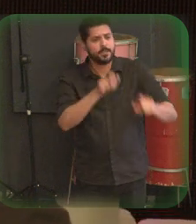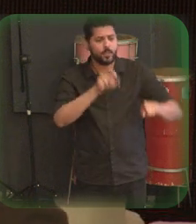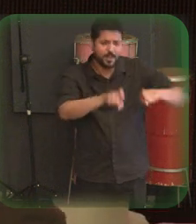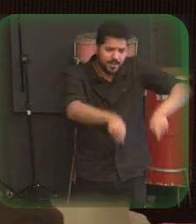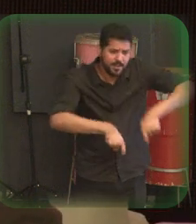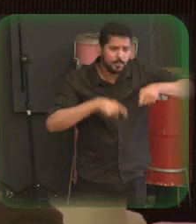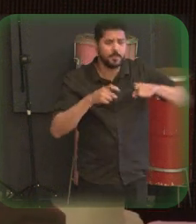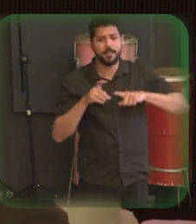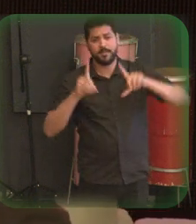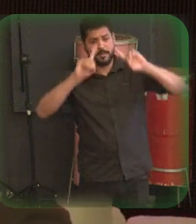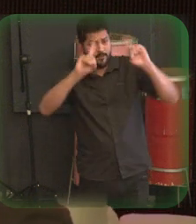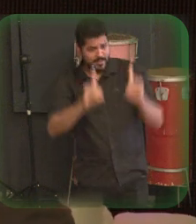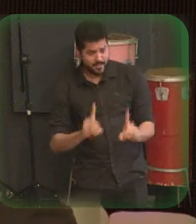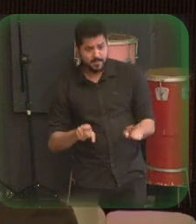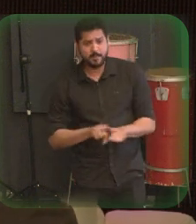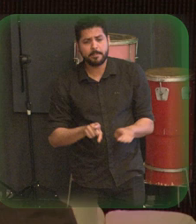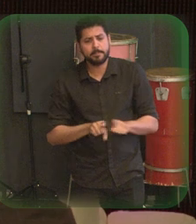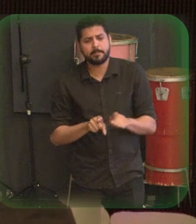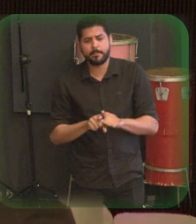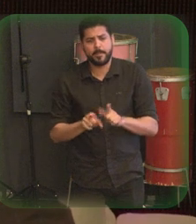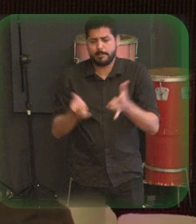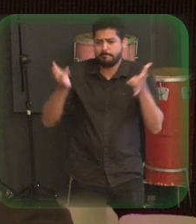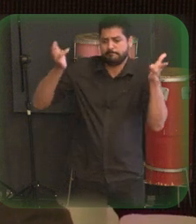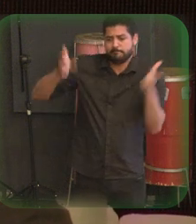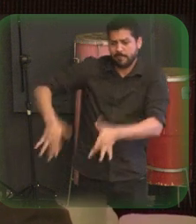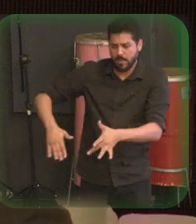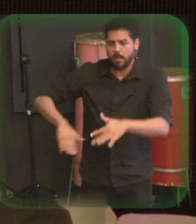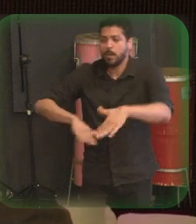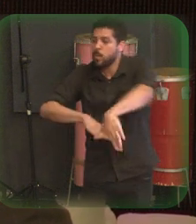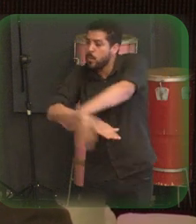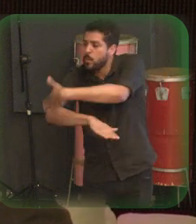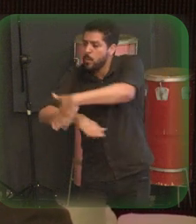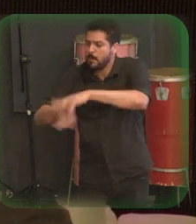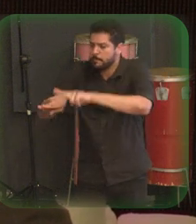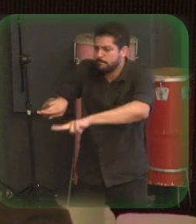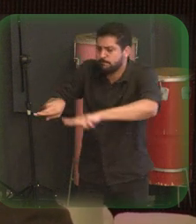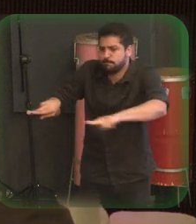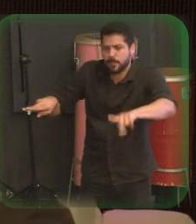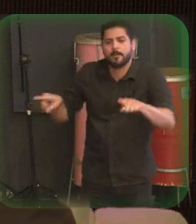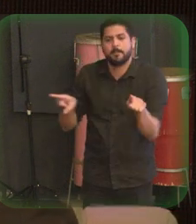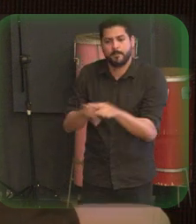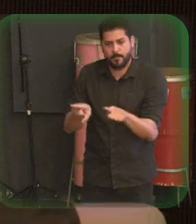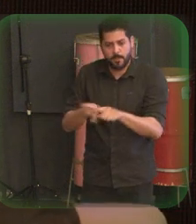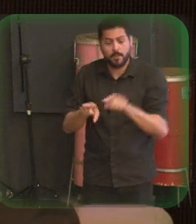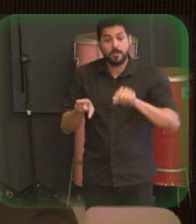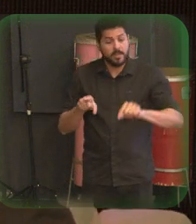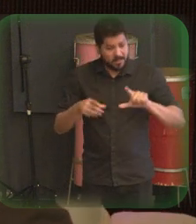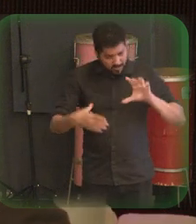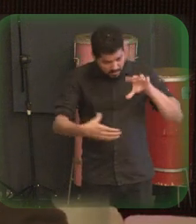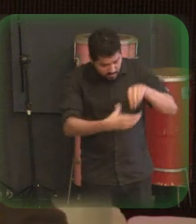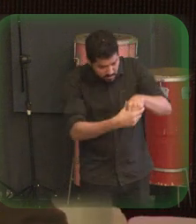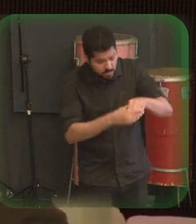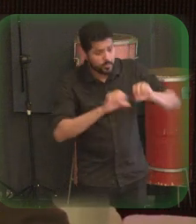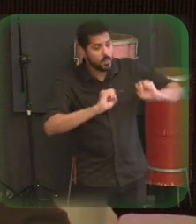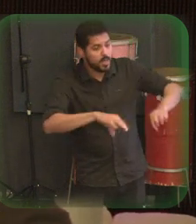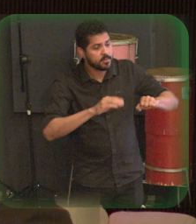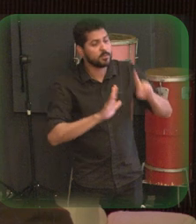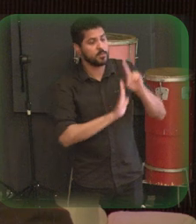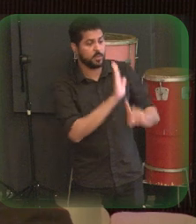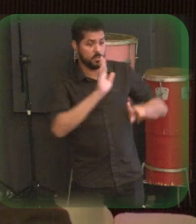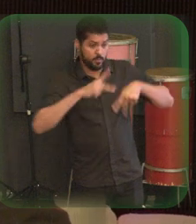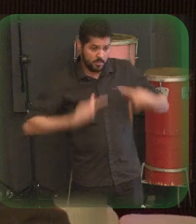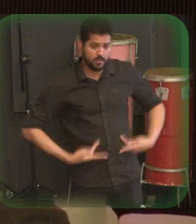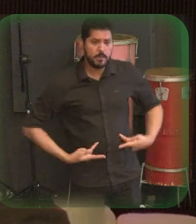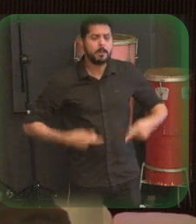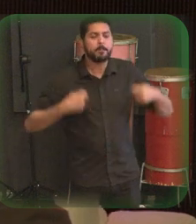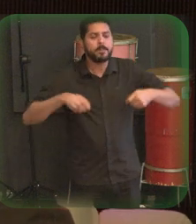e pessoas em situação de rua. Esta política e os documentos dela decorrentes, relacionados à educação e direitos humanos, deverão observar